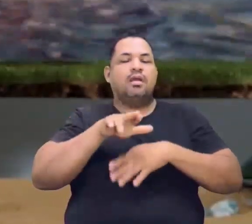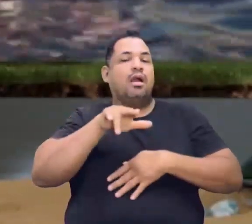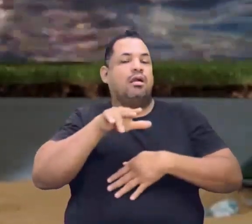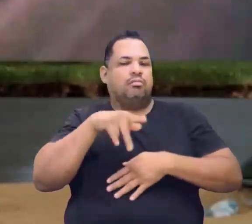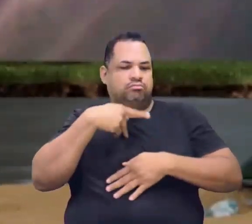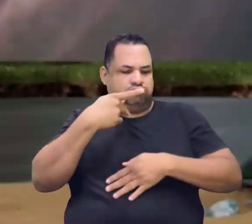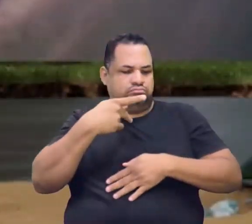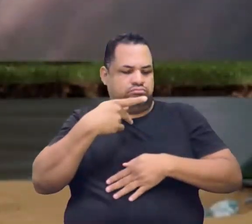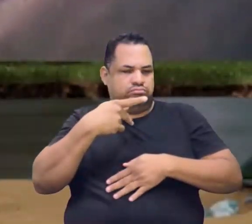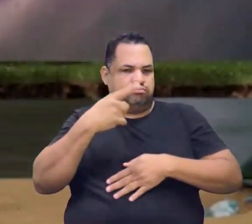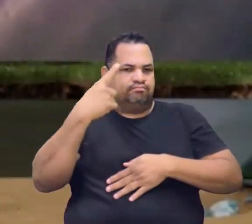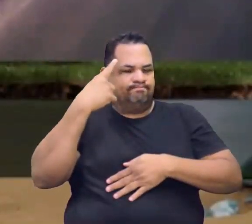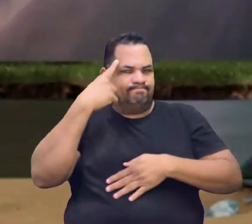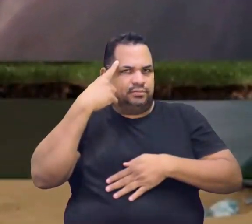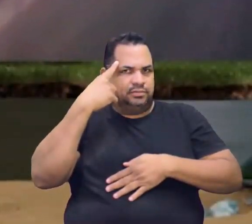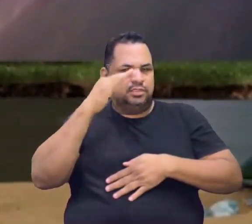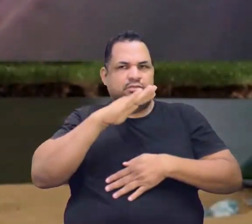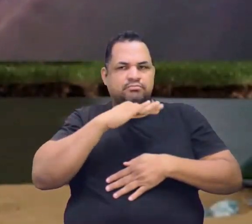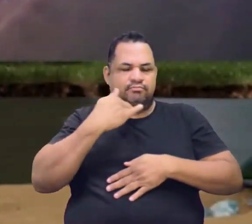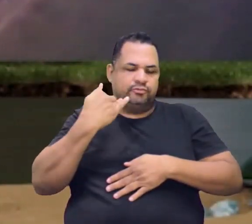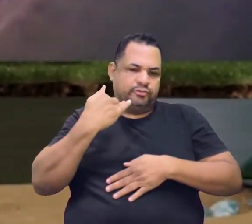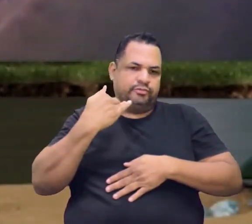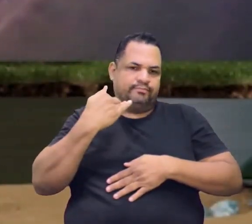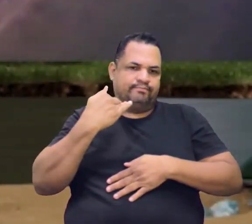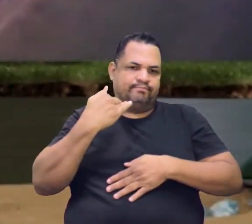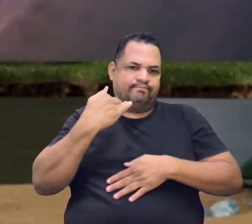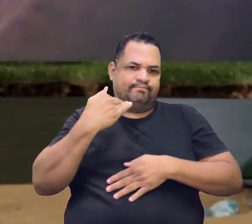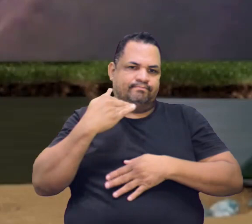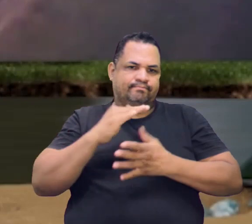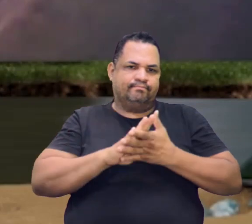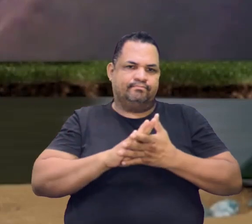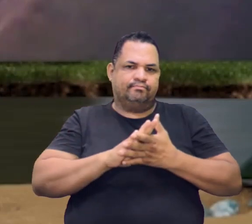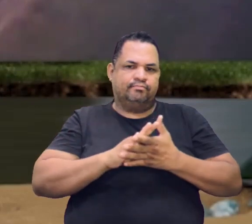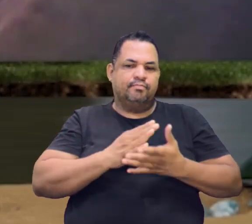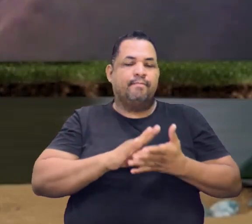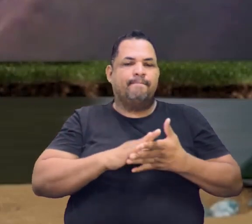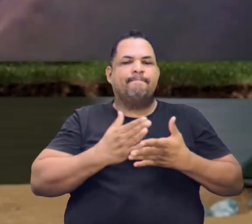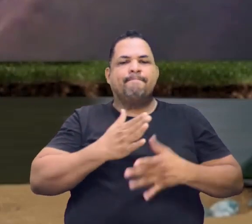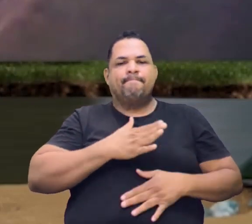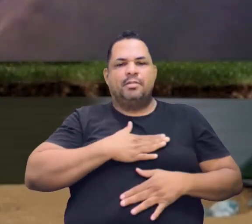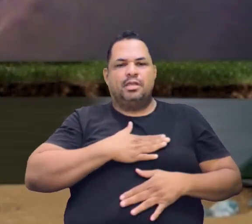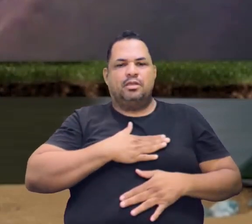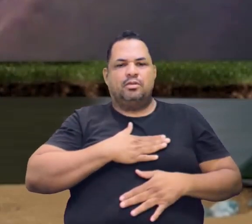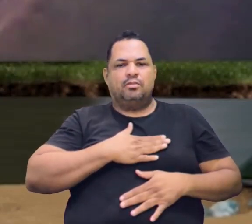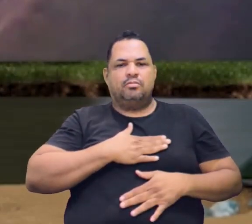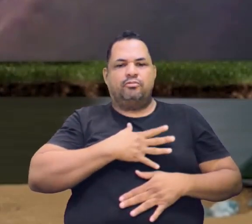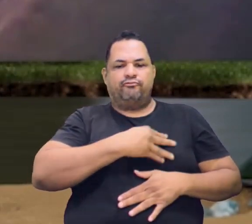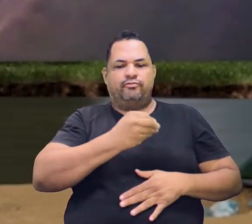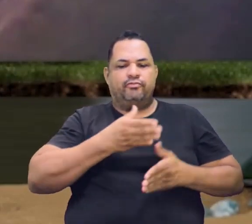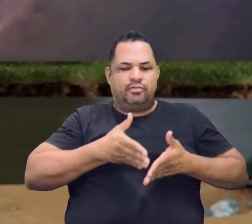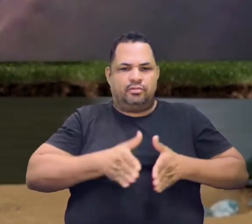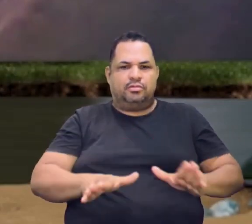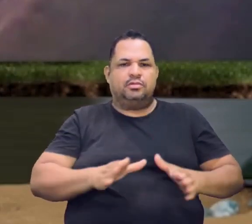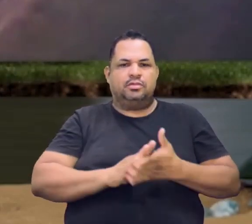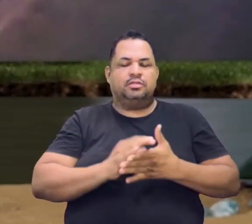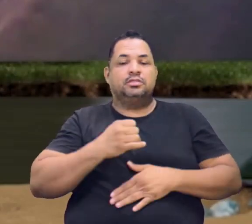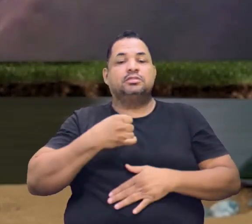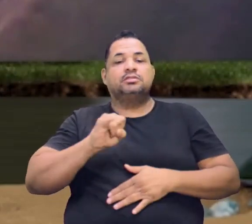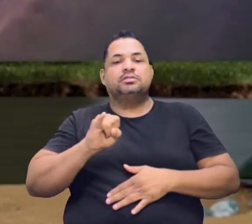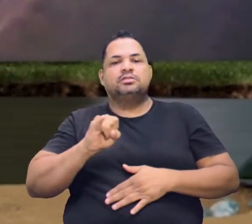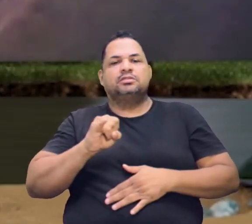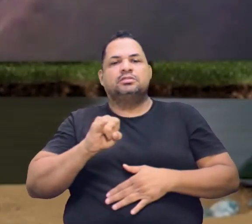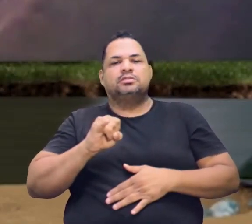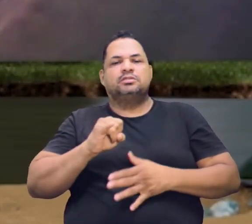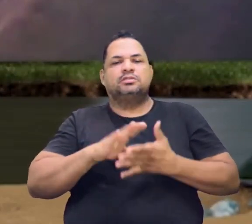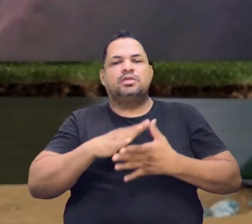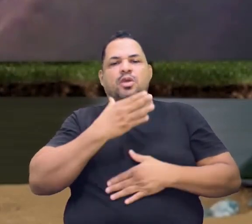mano, eu acho que eu vou partir dessa vida. O meu varão vai nascer, que era o filho dele. Se for homem,